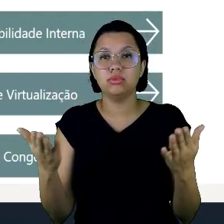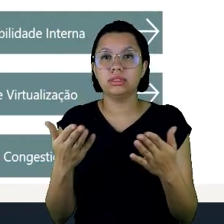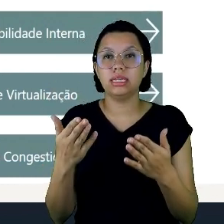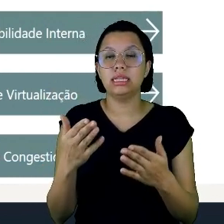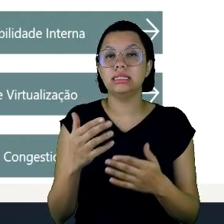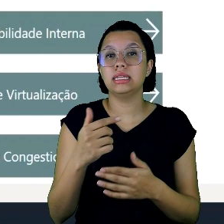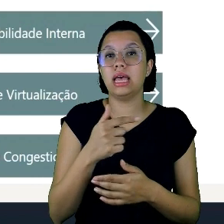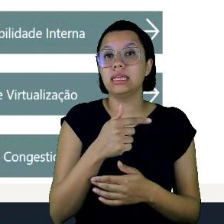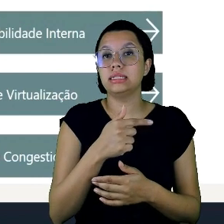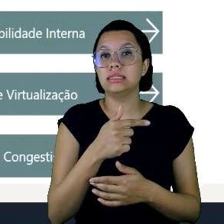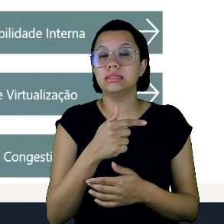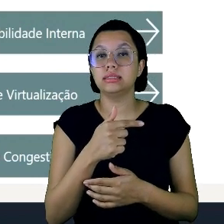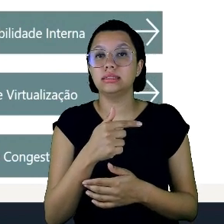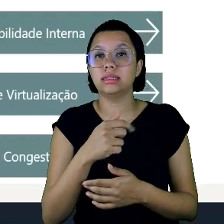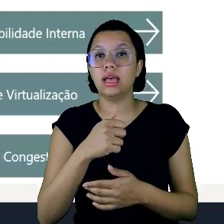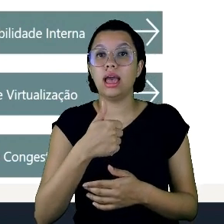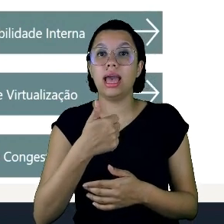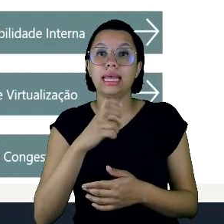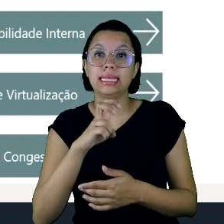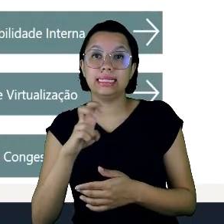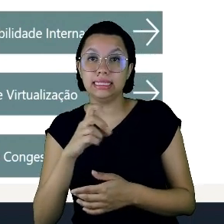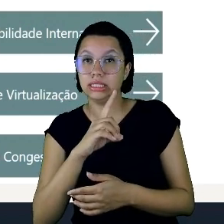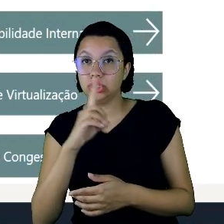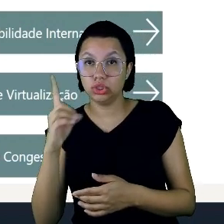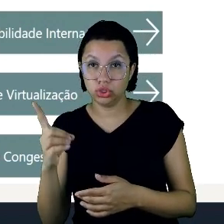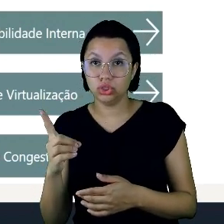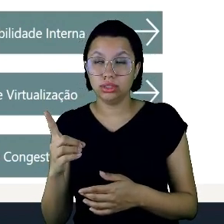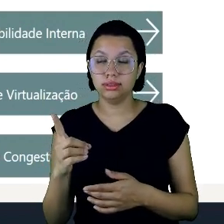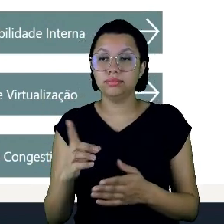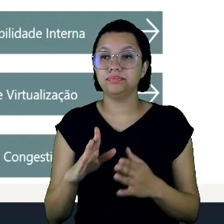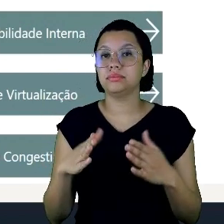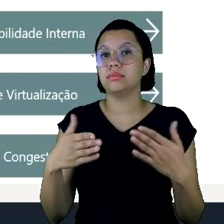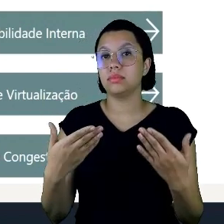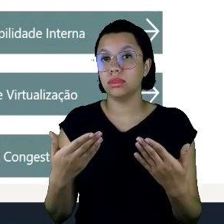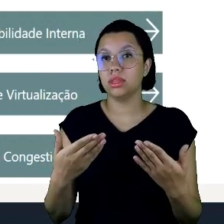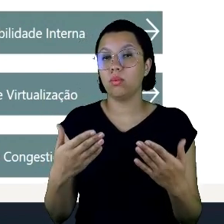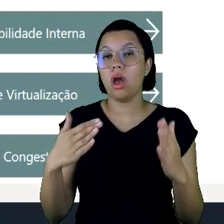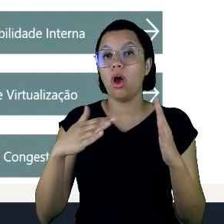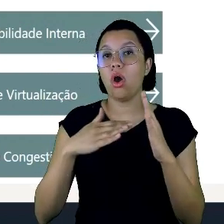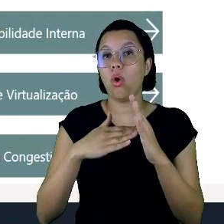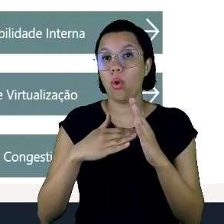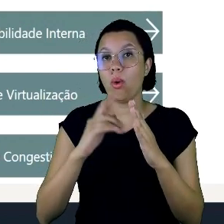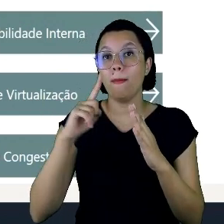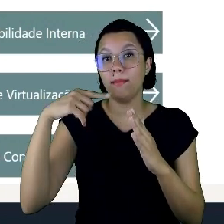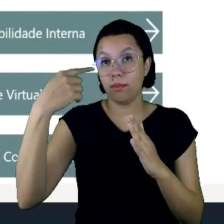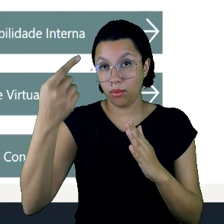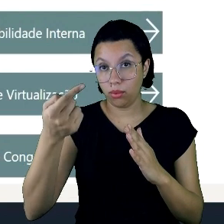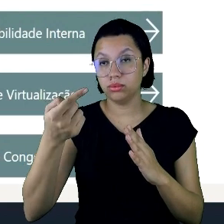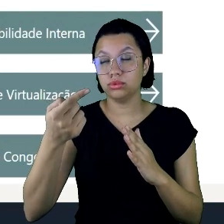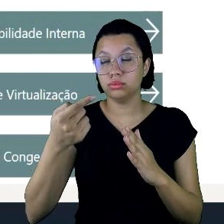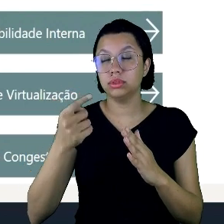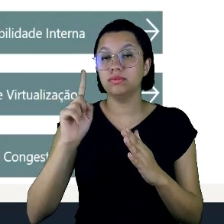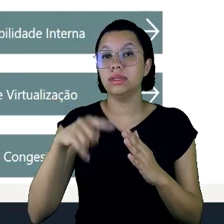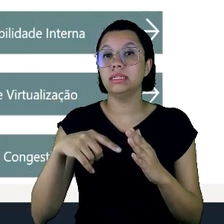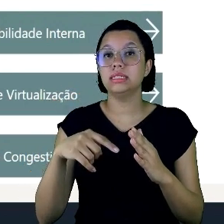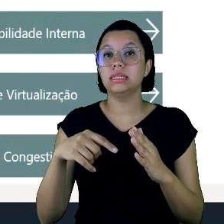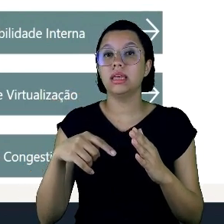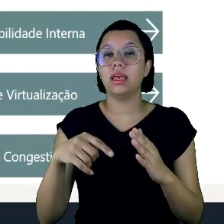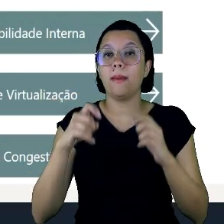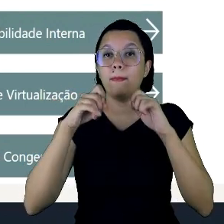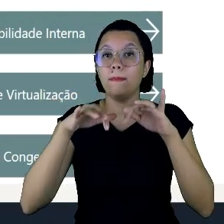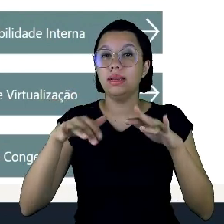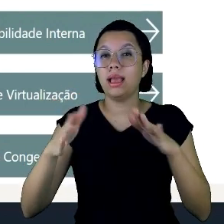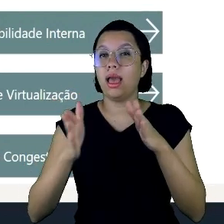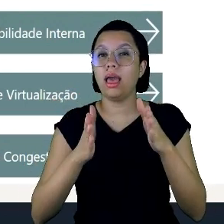dia 13 para o tribunal. E agora a próxima atualização vai ser com os dados do dia 30 de setembro, que é publicado entre o